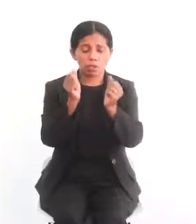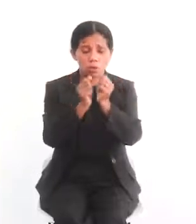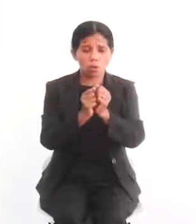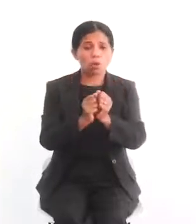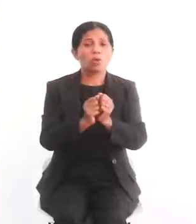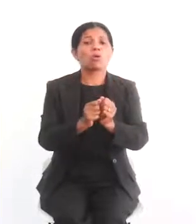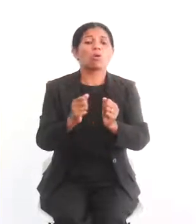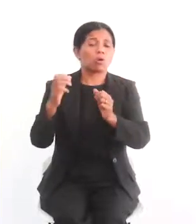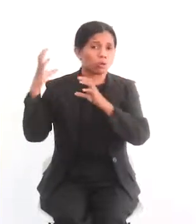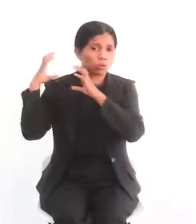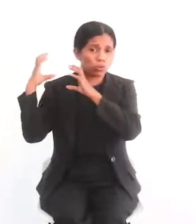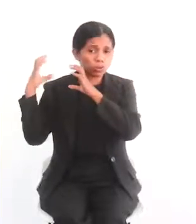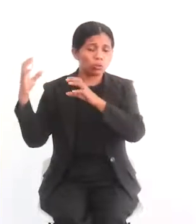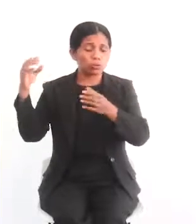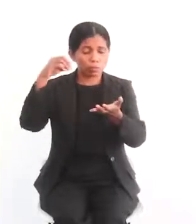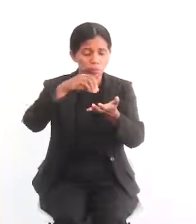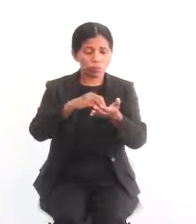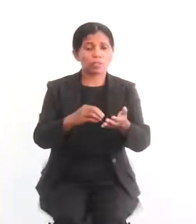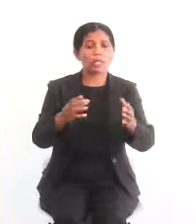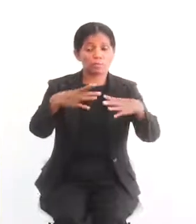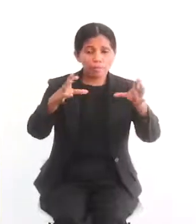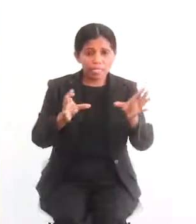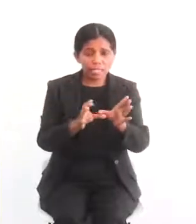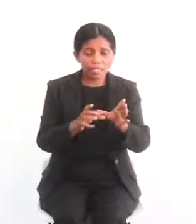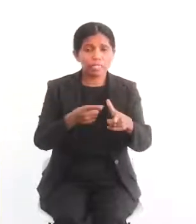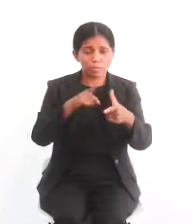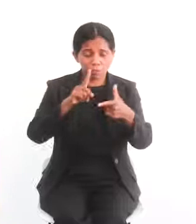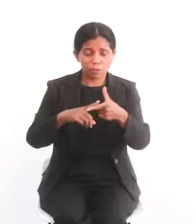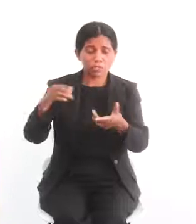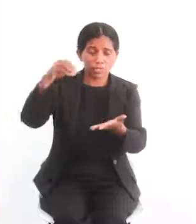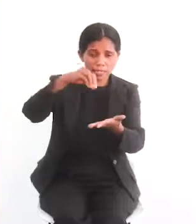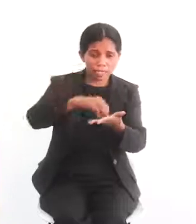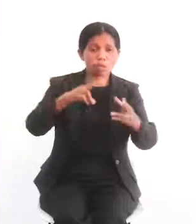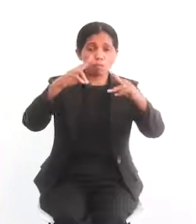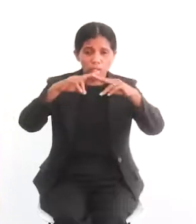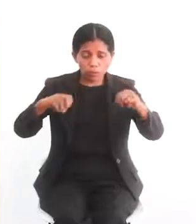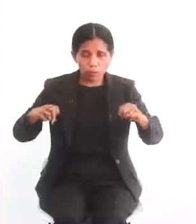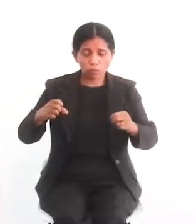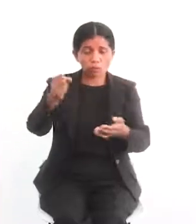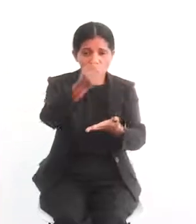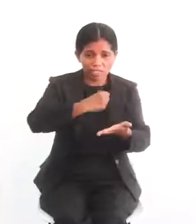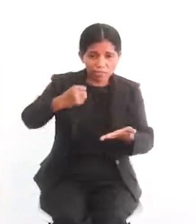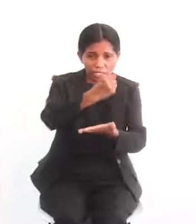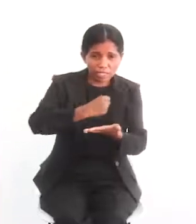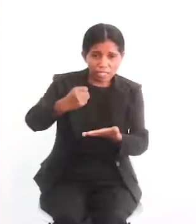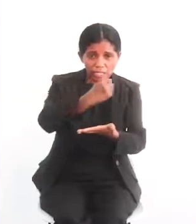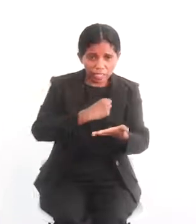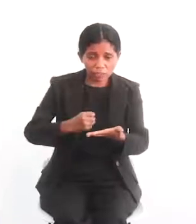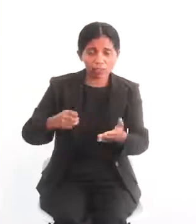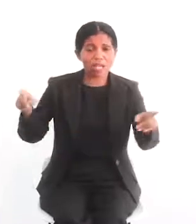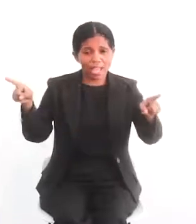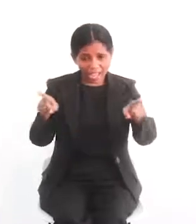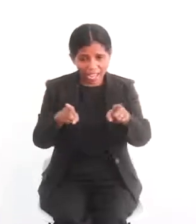taça. De seguida, junta os ovos inteiros e mexe, mexe, mexe até obter uma